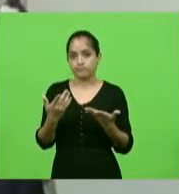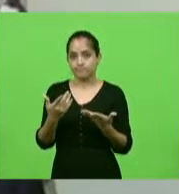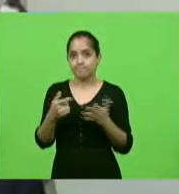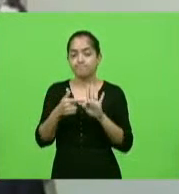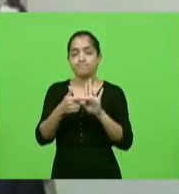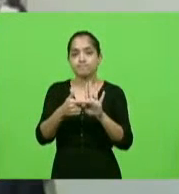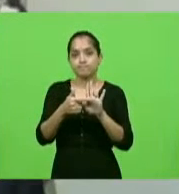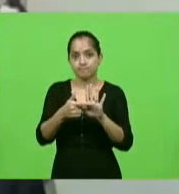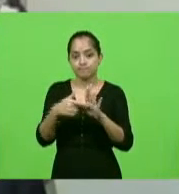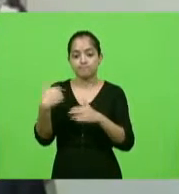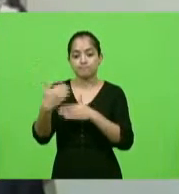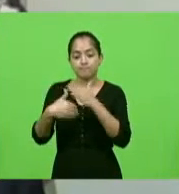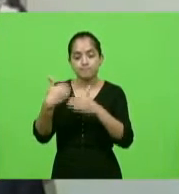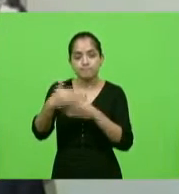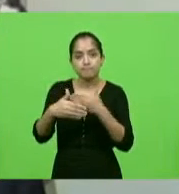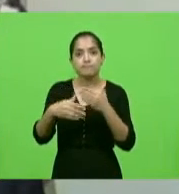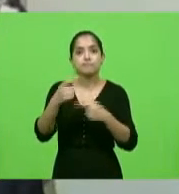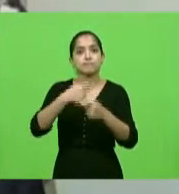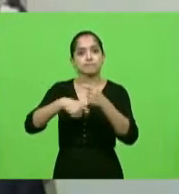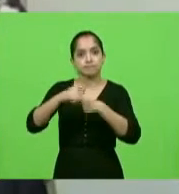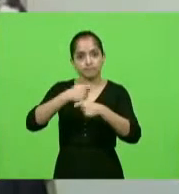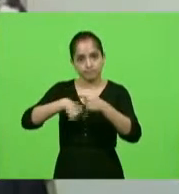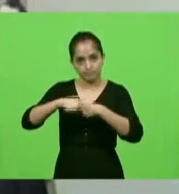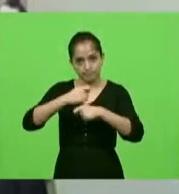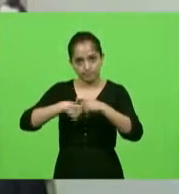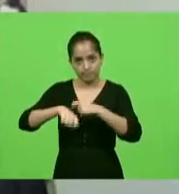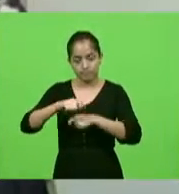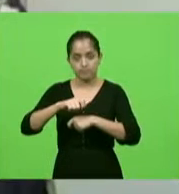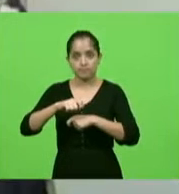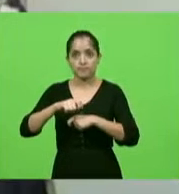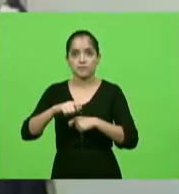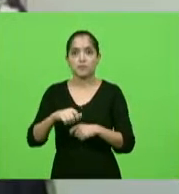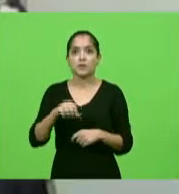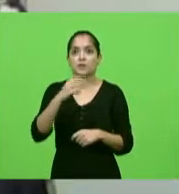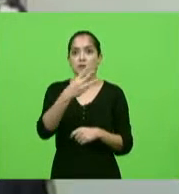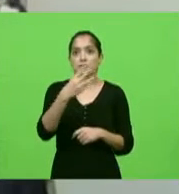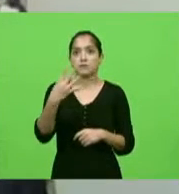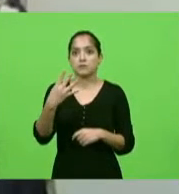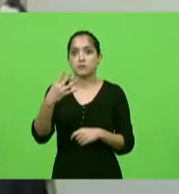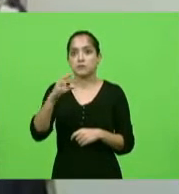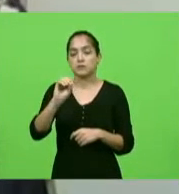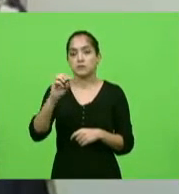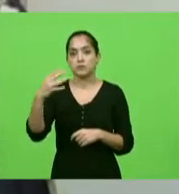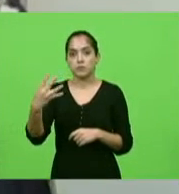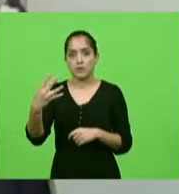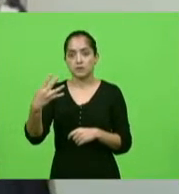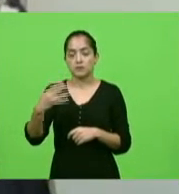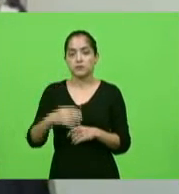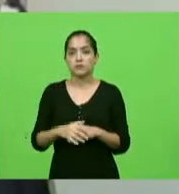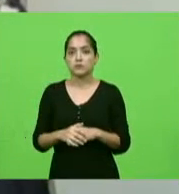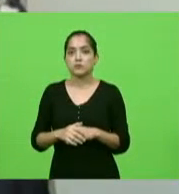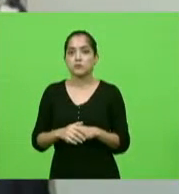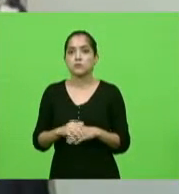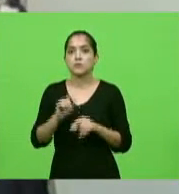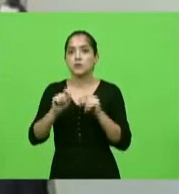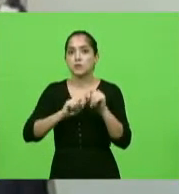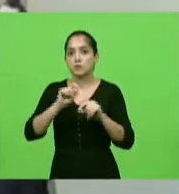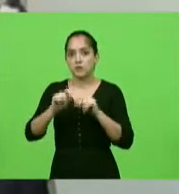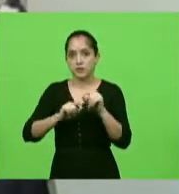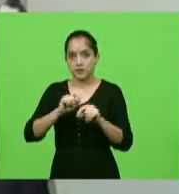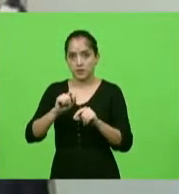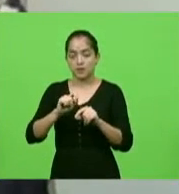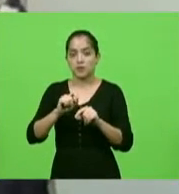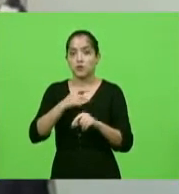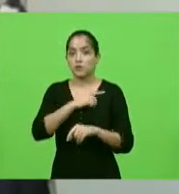consoante, verifica-se do processo administrativo CEA 3404, O excelentíssimo senhor governador